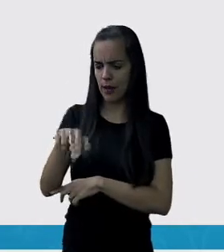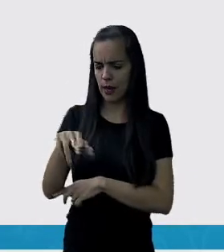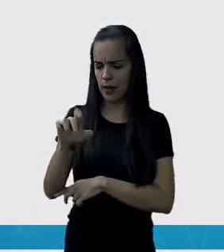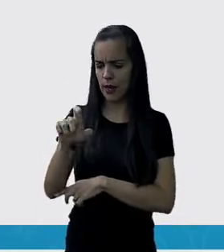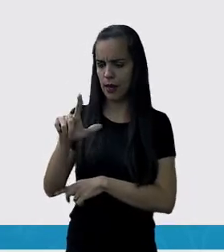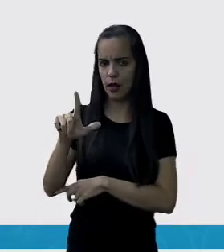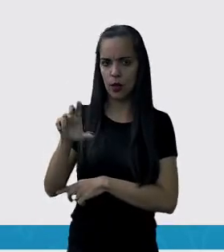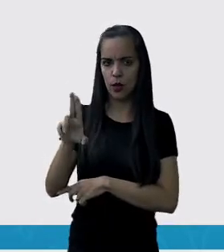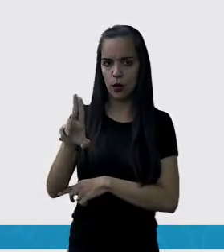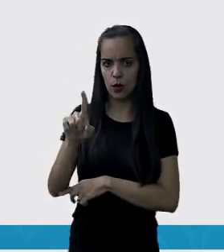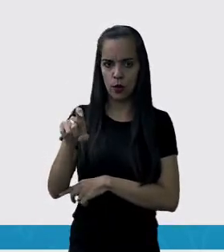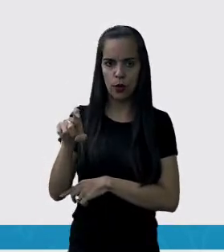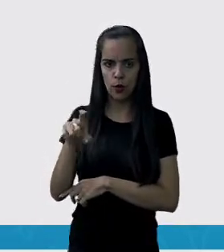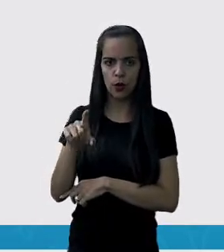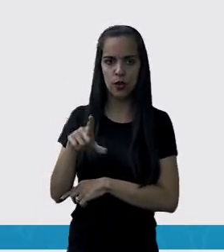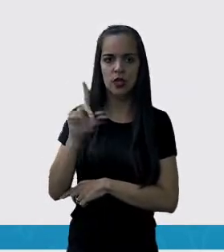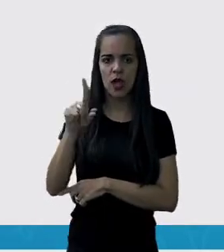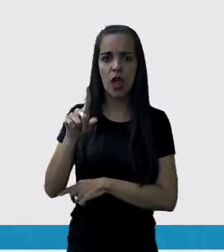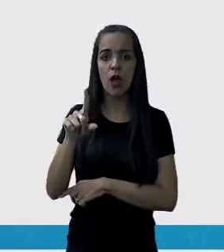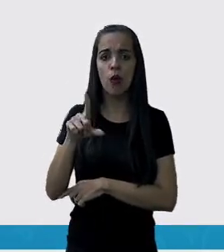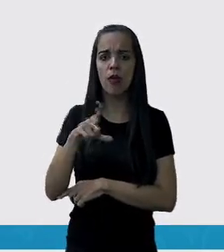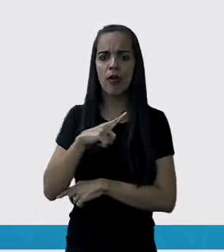da União